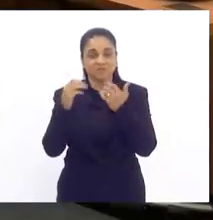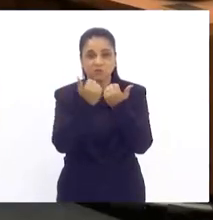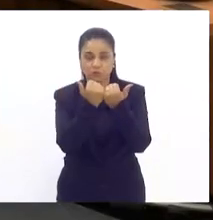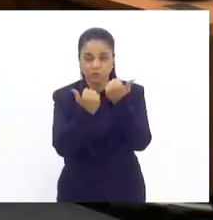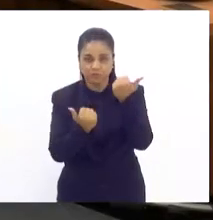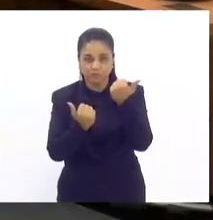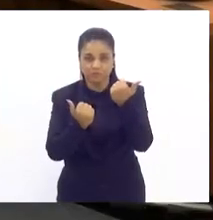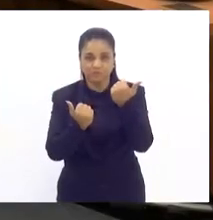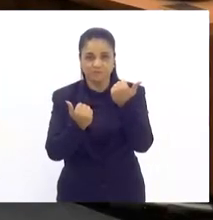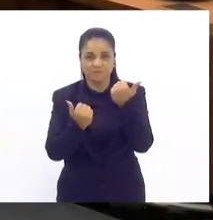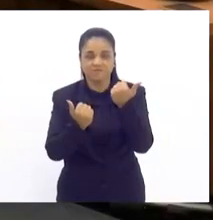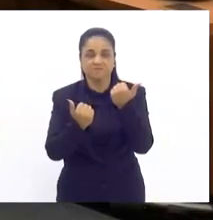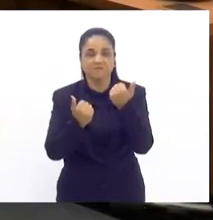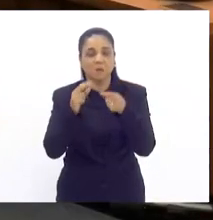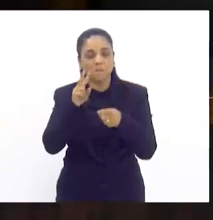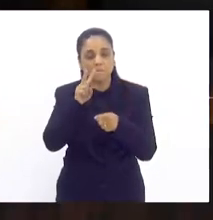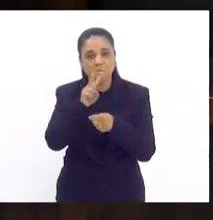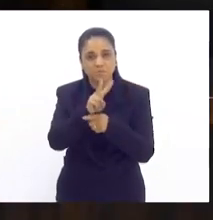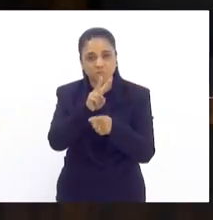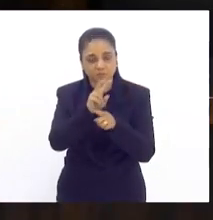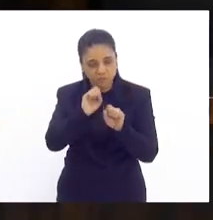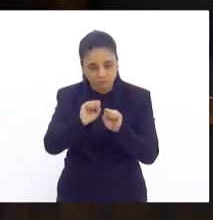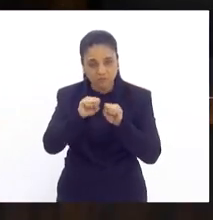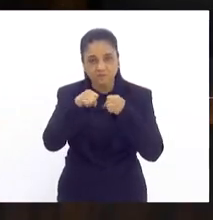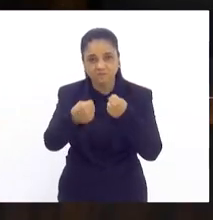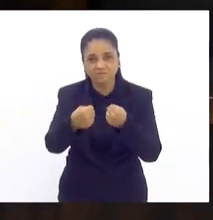superintendente de Proteção de Defesa